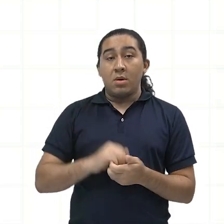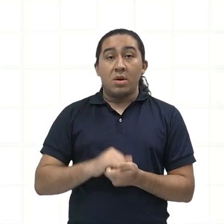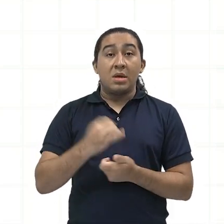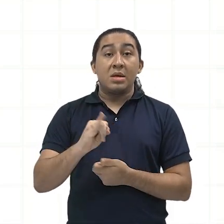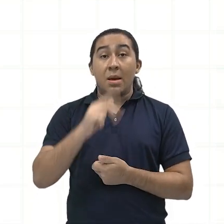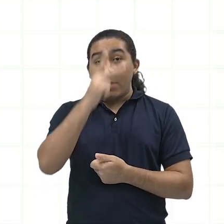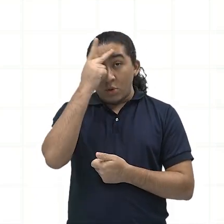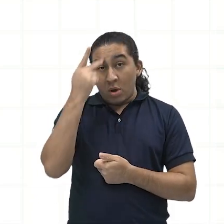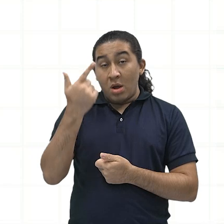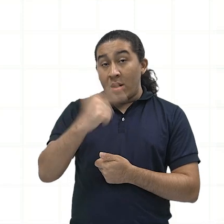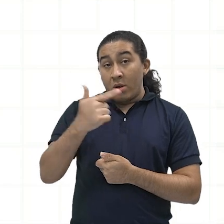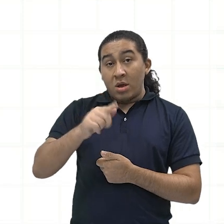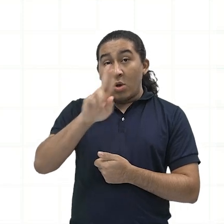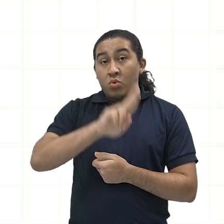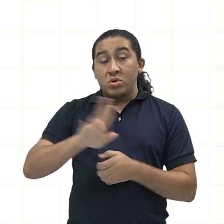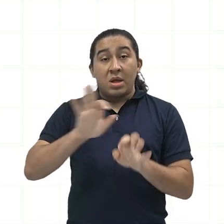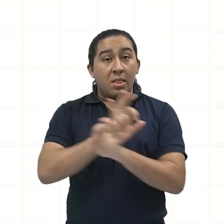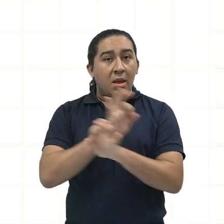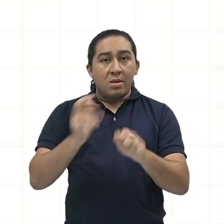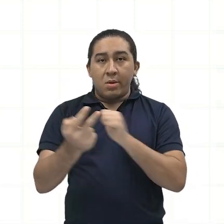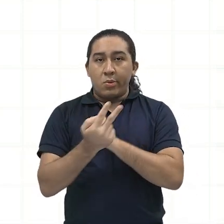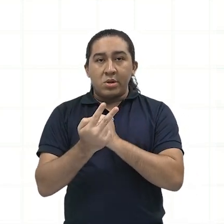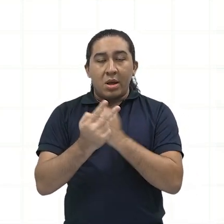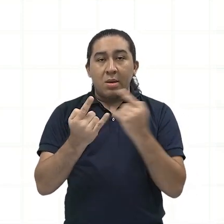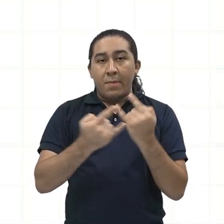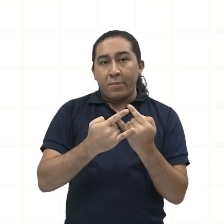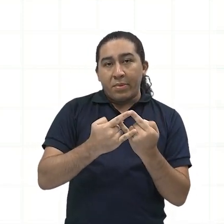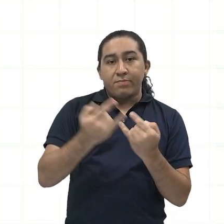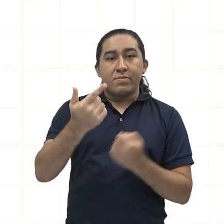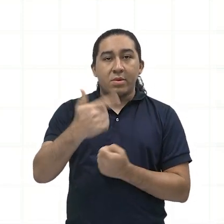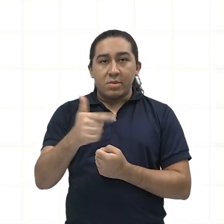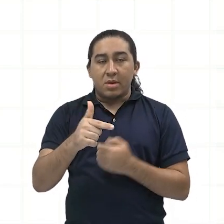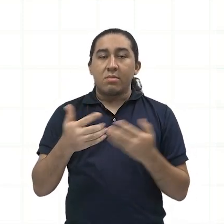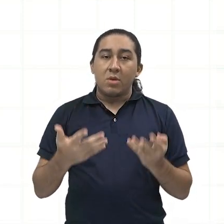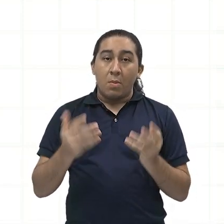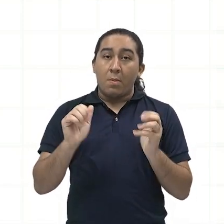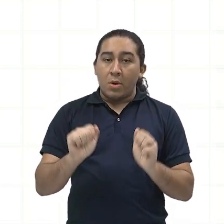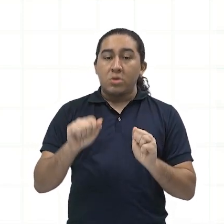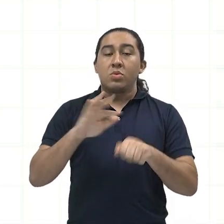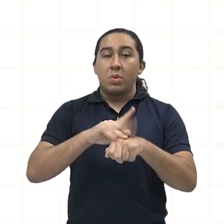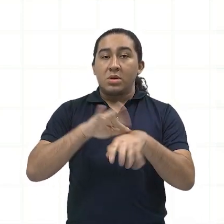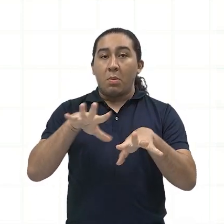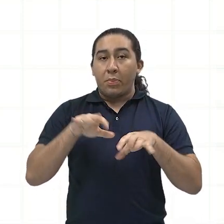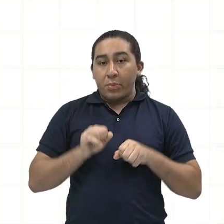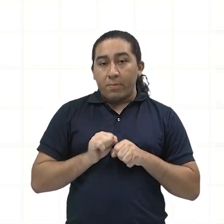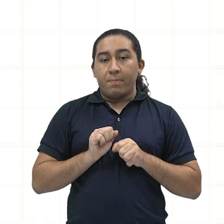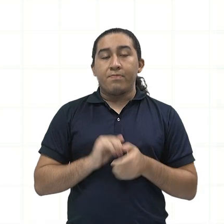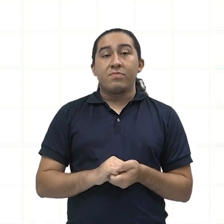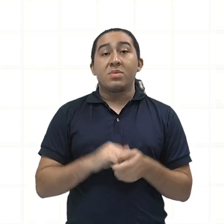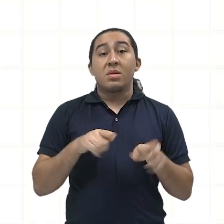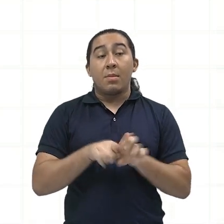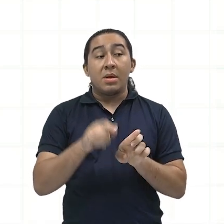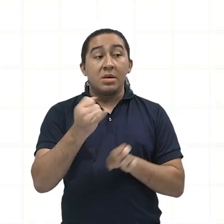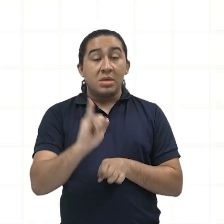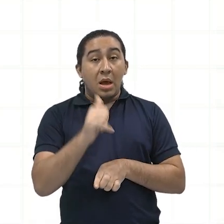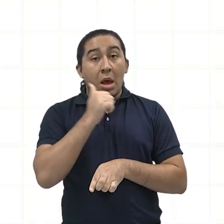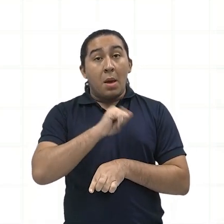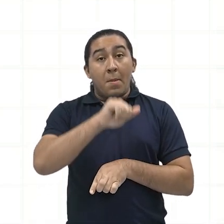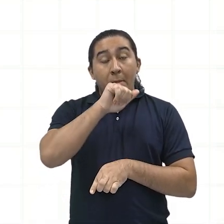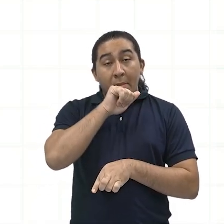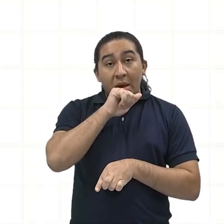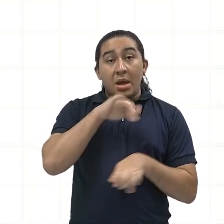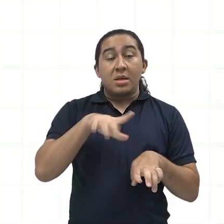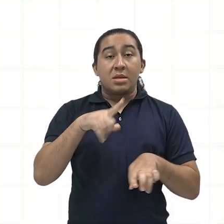a proteção, né? Sem o preservativo. Mas também, quando a mãe pega, né, engravida,